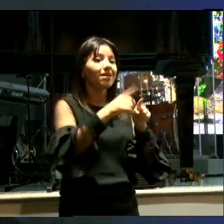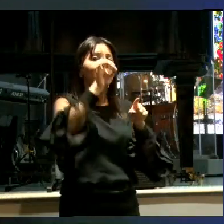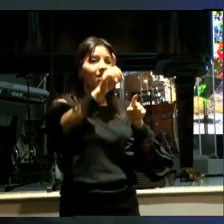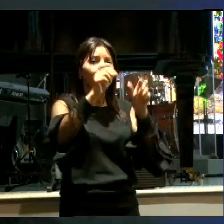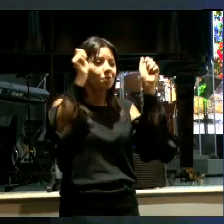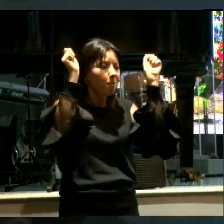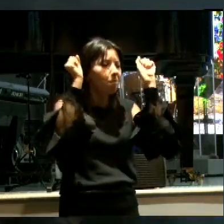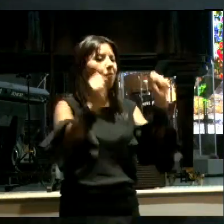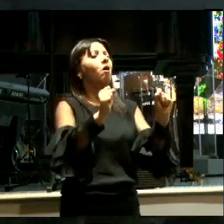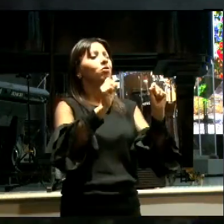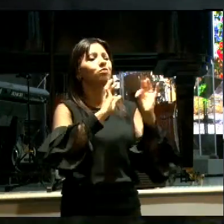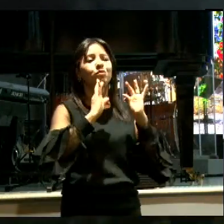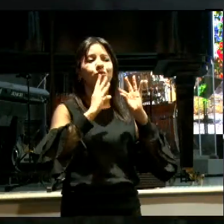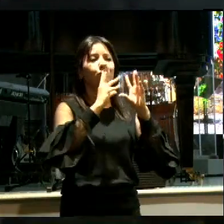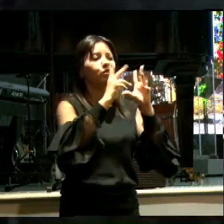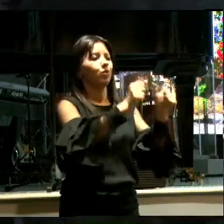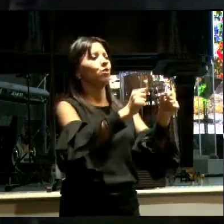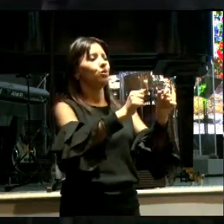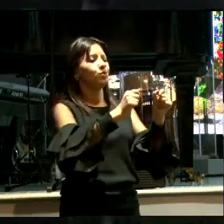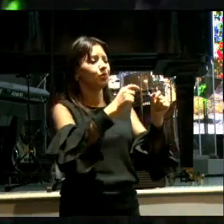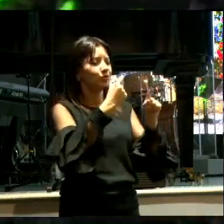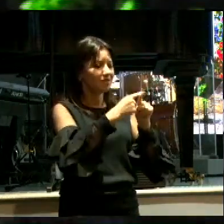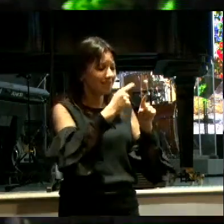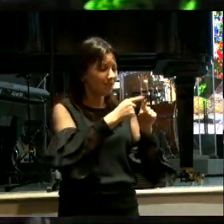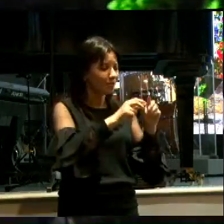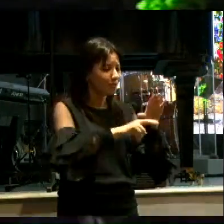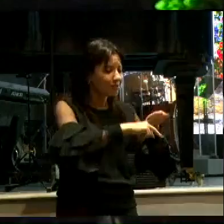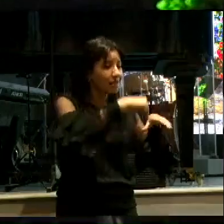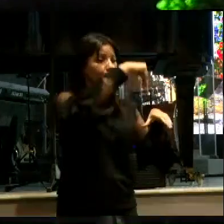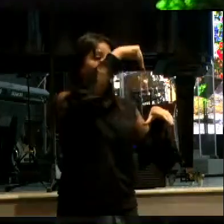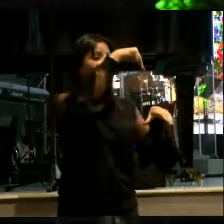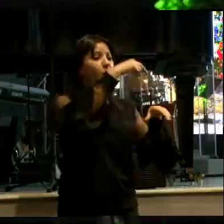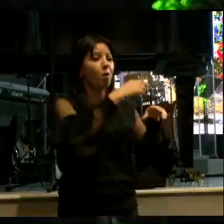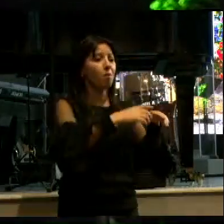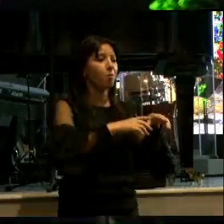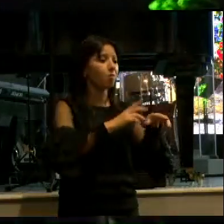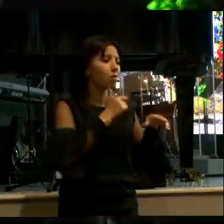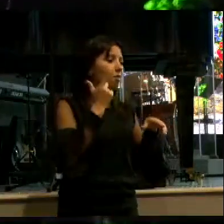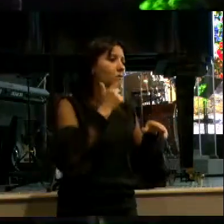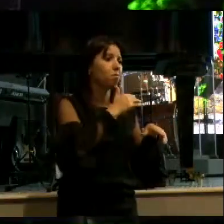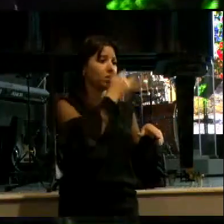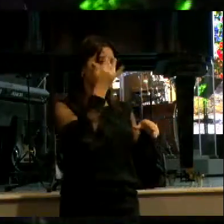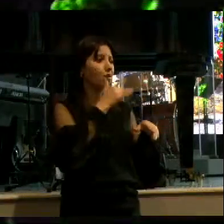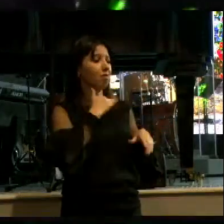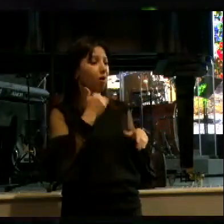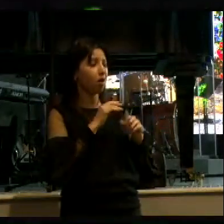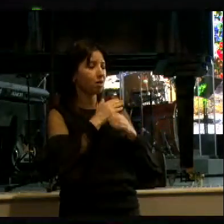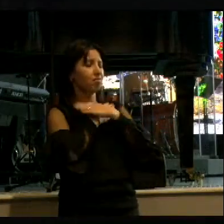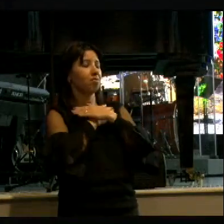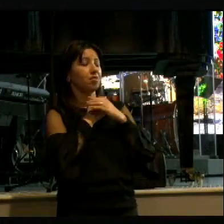vermelho, aquele que curou o enfermo, aquele que ressuscitou mortos, e